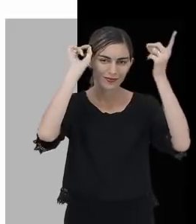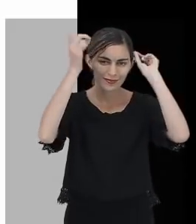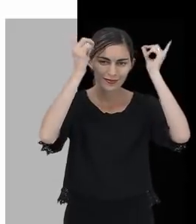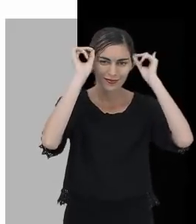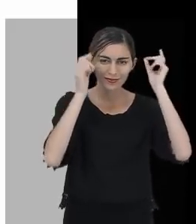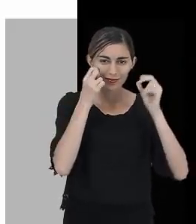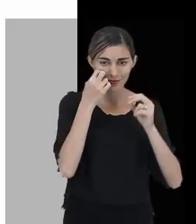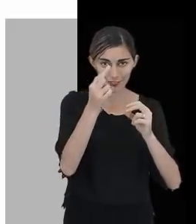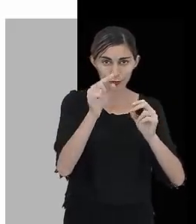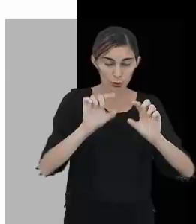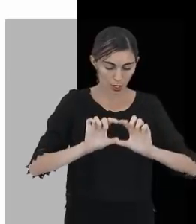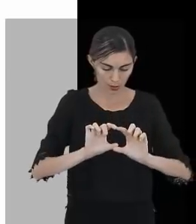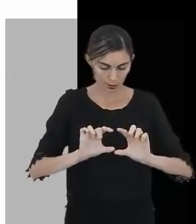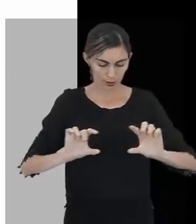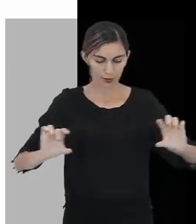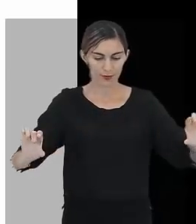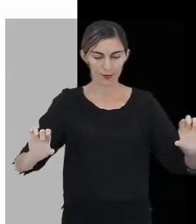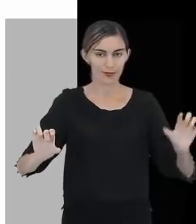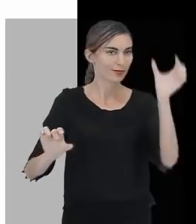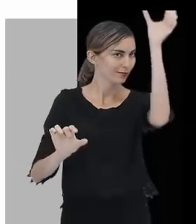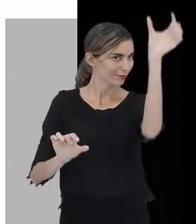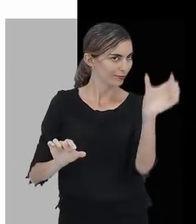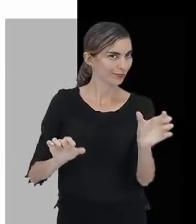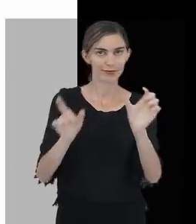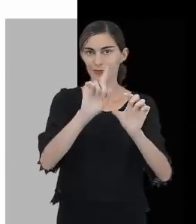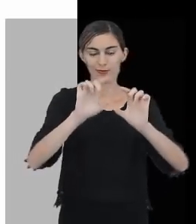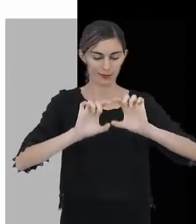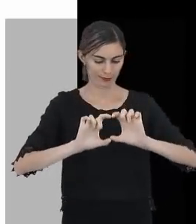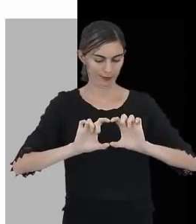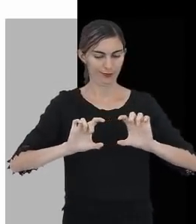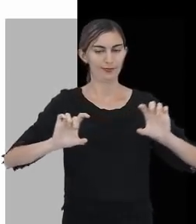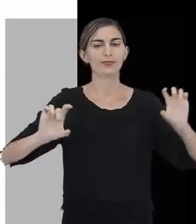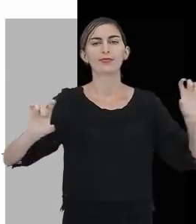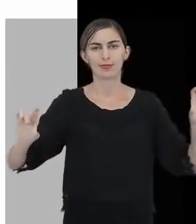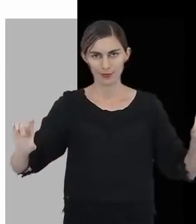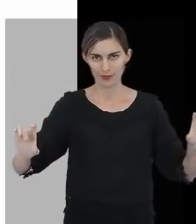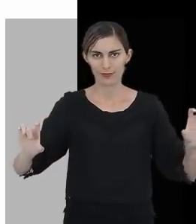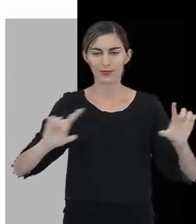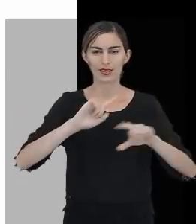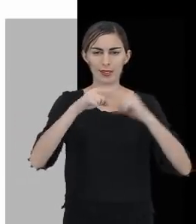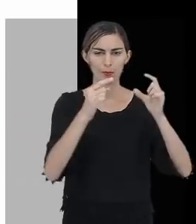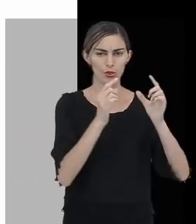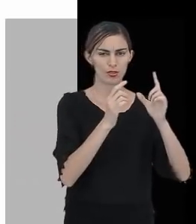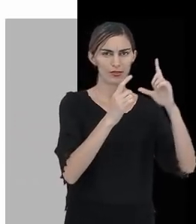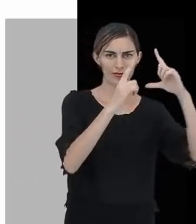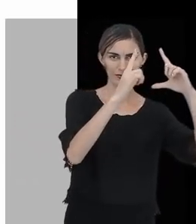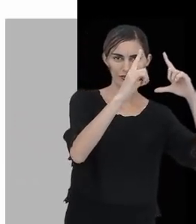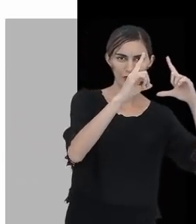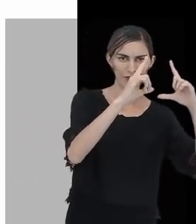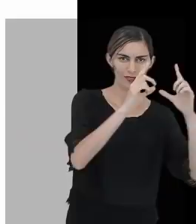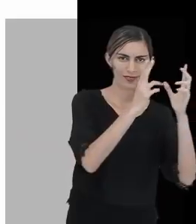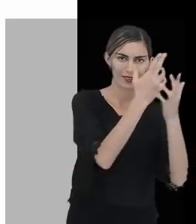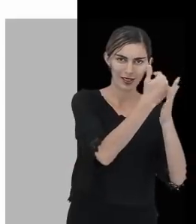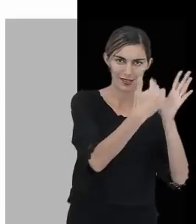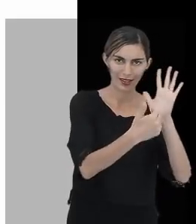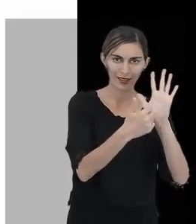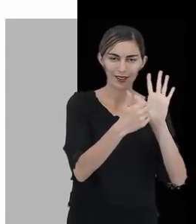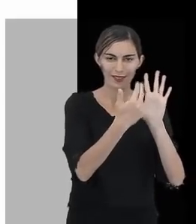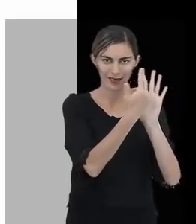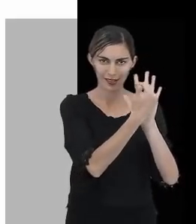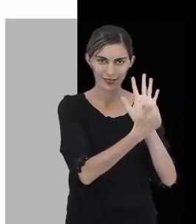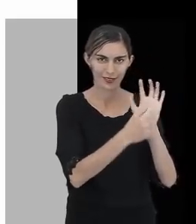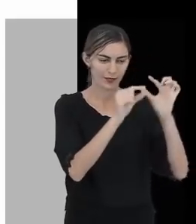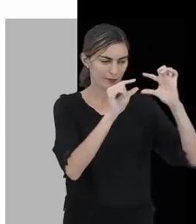está horizontal. Então você vai ver a imagem do lado esquerdo, logo em seguida ele coloca outra imagem e depois outra imagem. Como a terceira imagem ela não